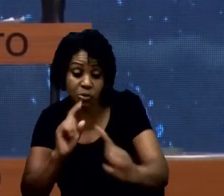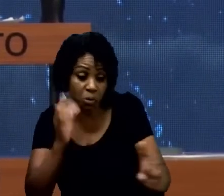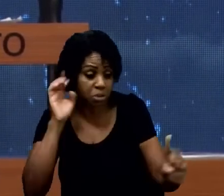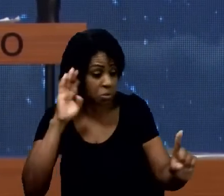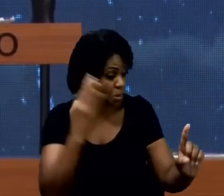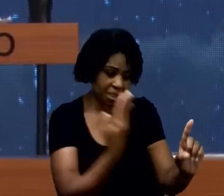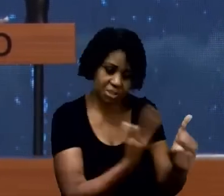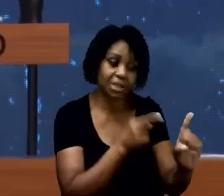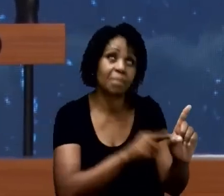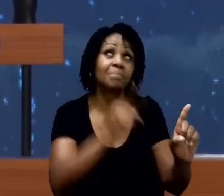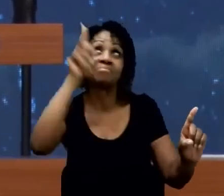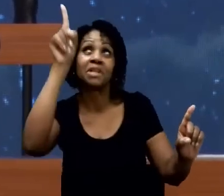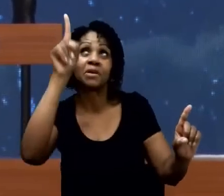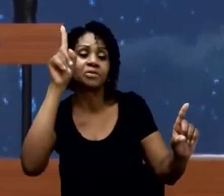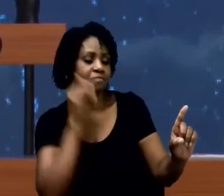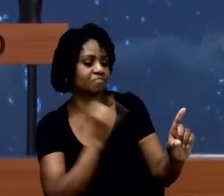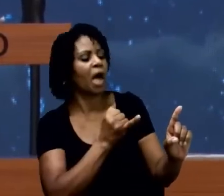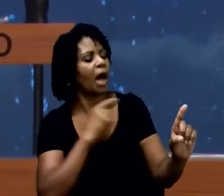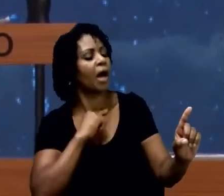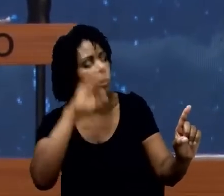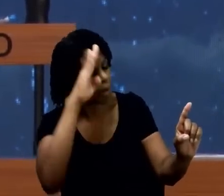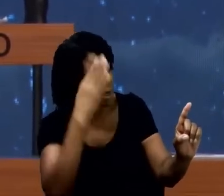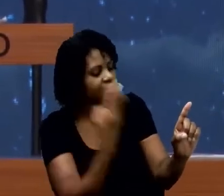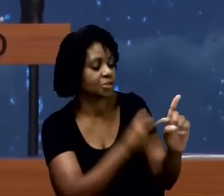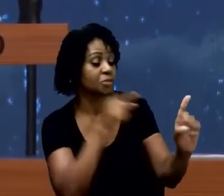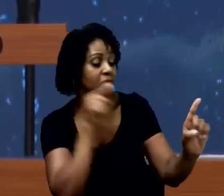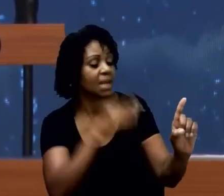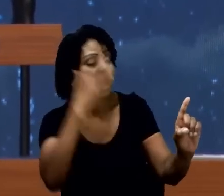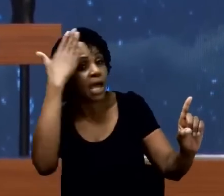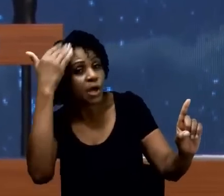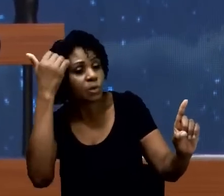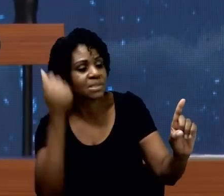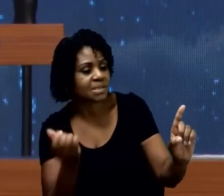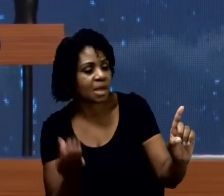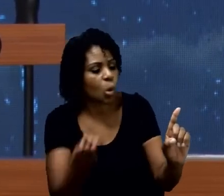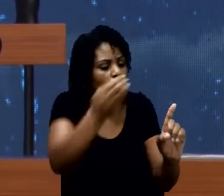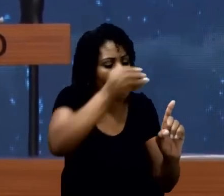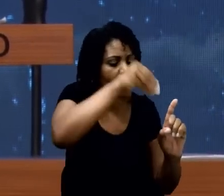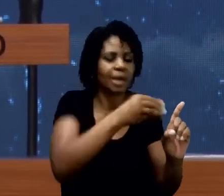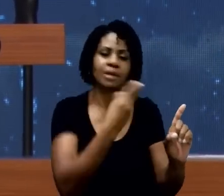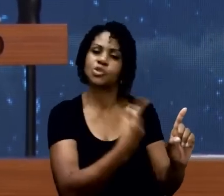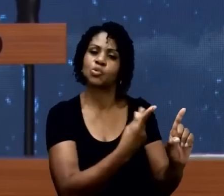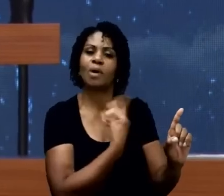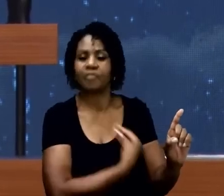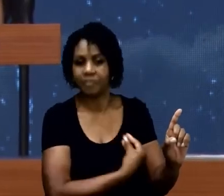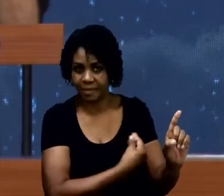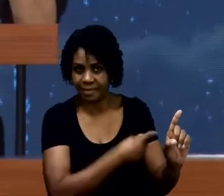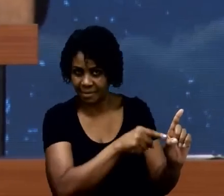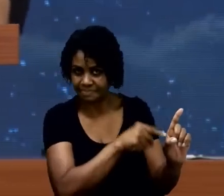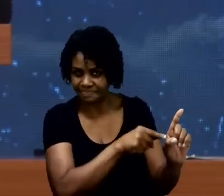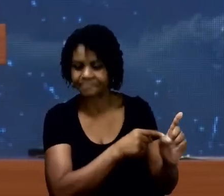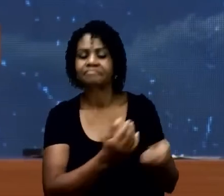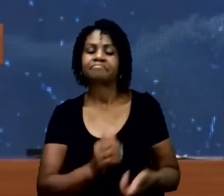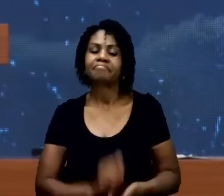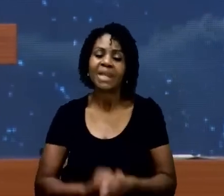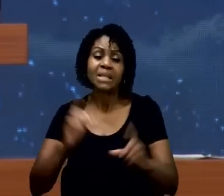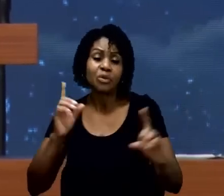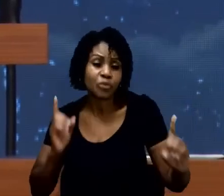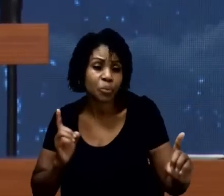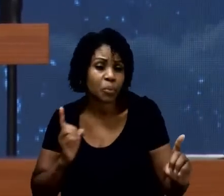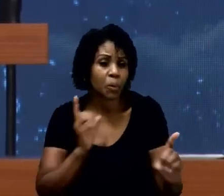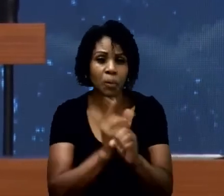nele. Mas eu acredito nele. Eu sei o que eu coloquei no interior dele. Bom. Este encontro foi o